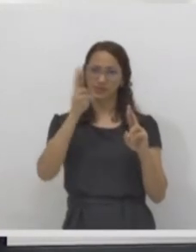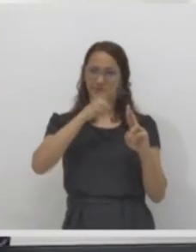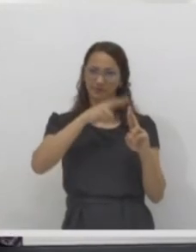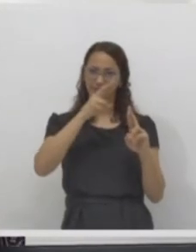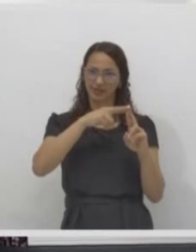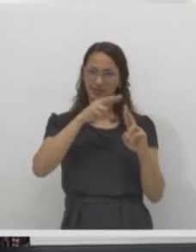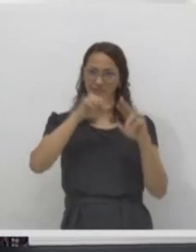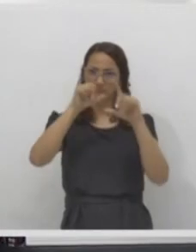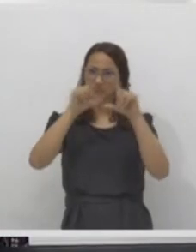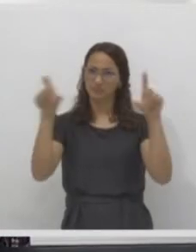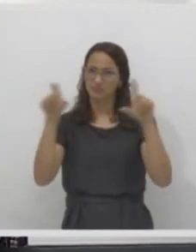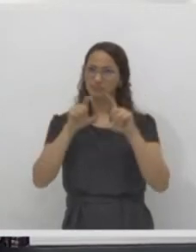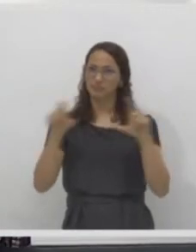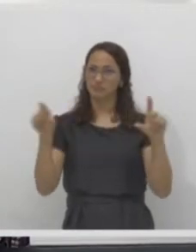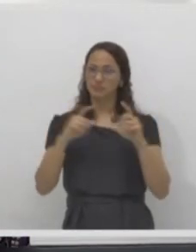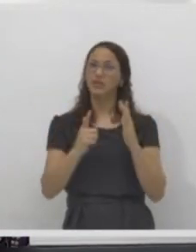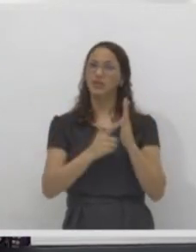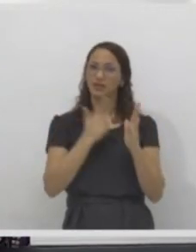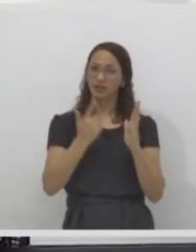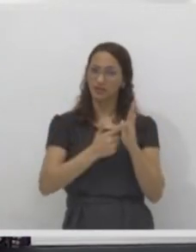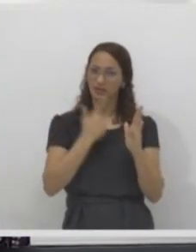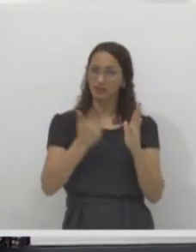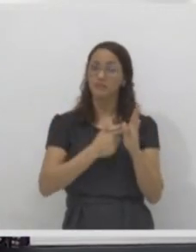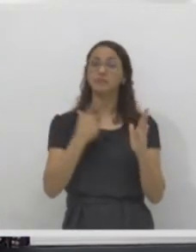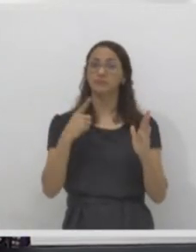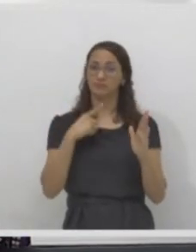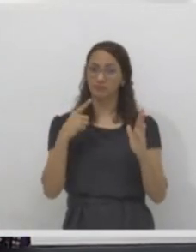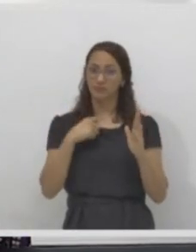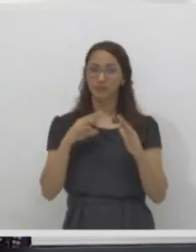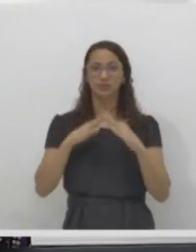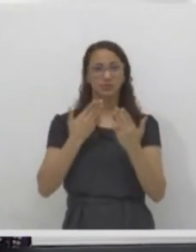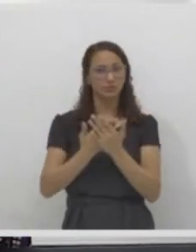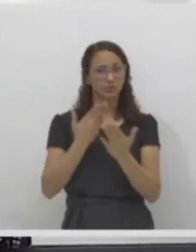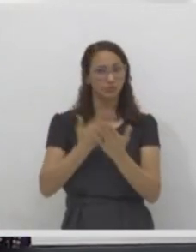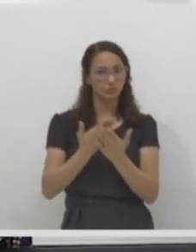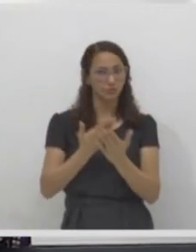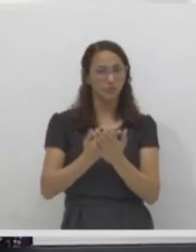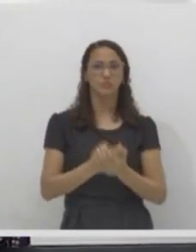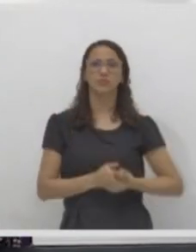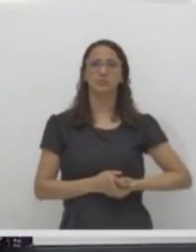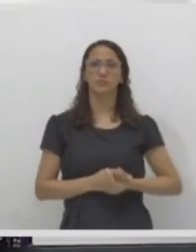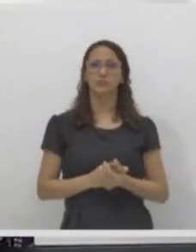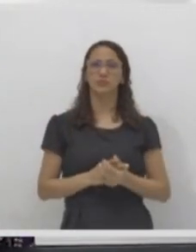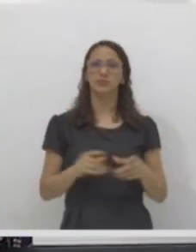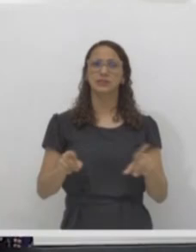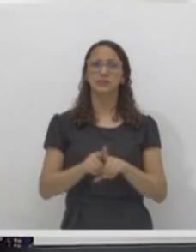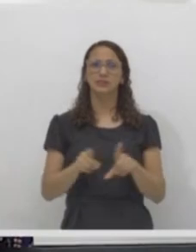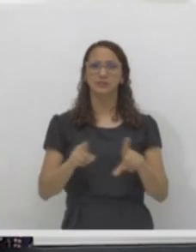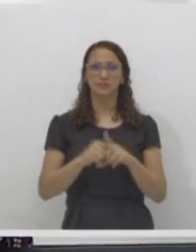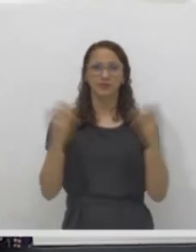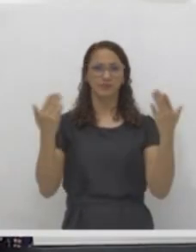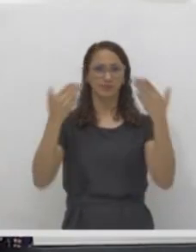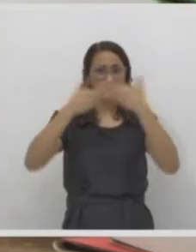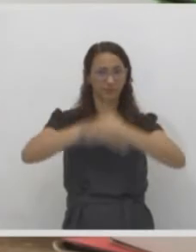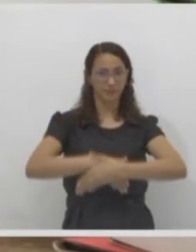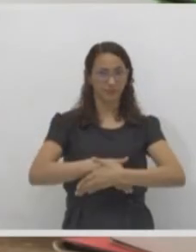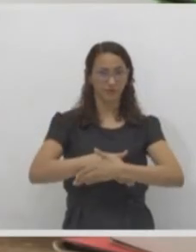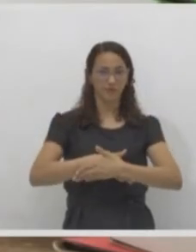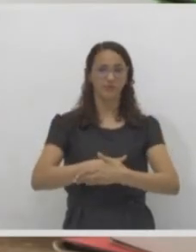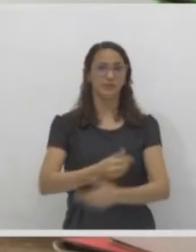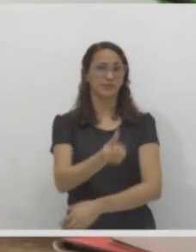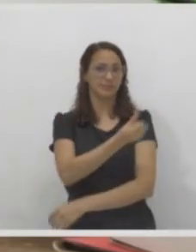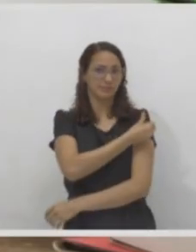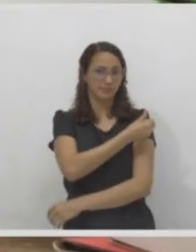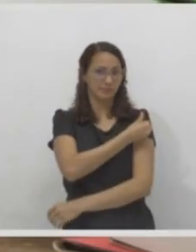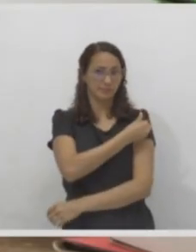já expliquei, que são os livros didáticos que a gente adota na escola, tá? Temos também essa prova aí que foi tirada do 6º ano,